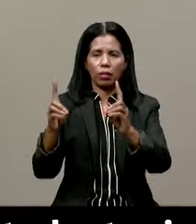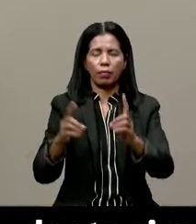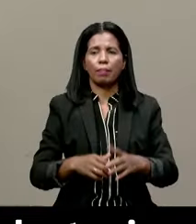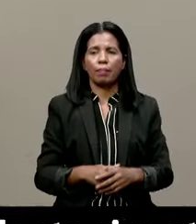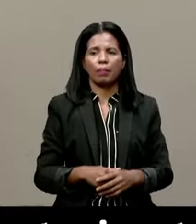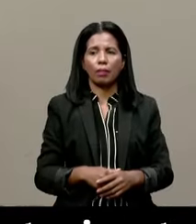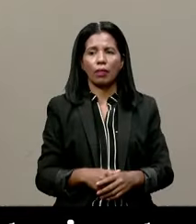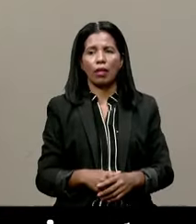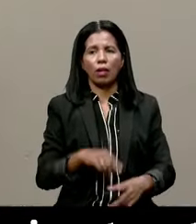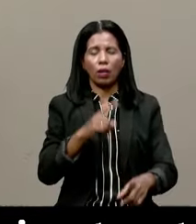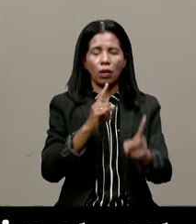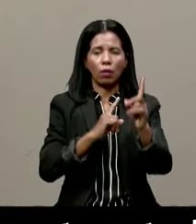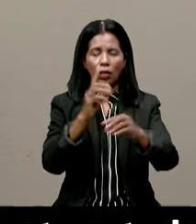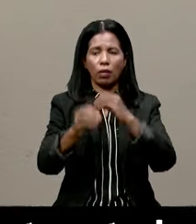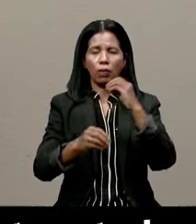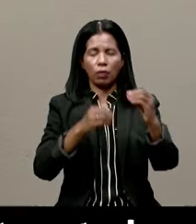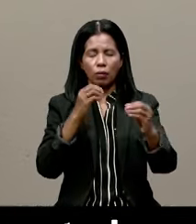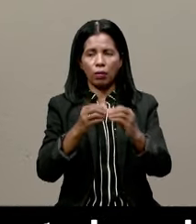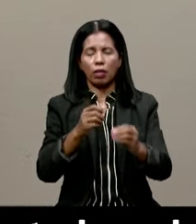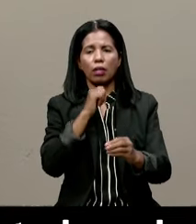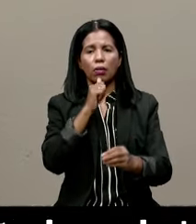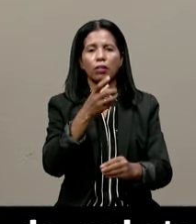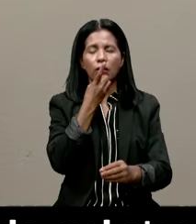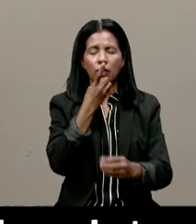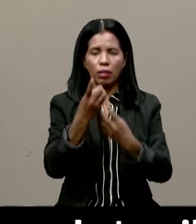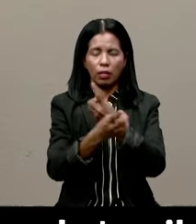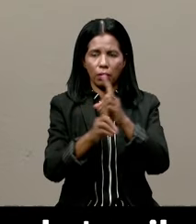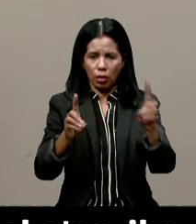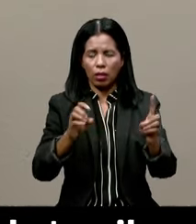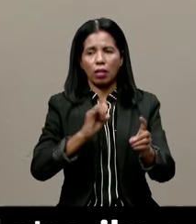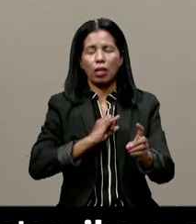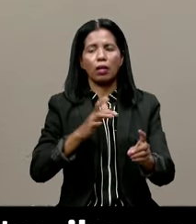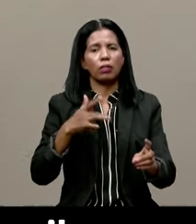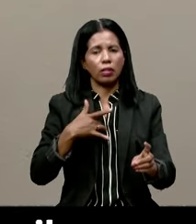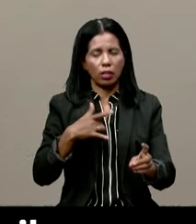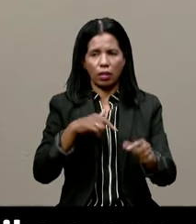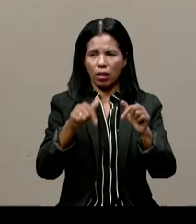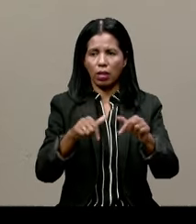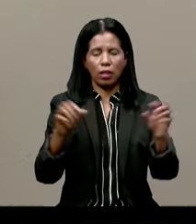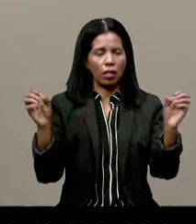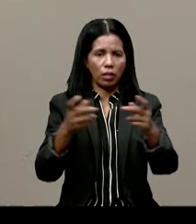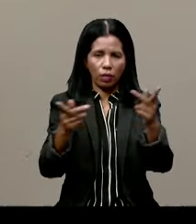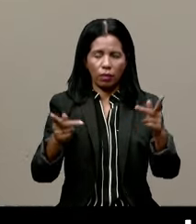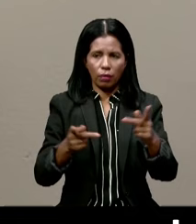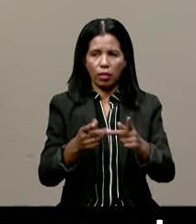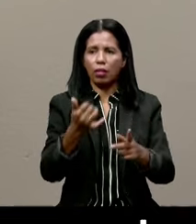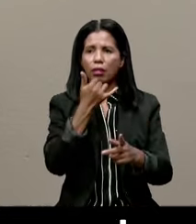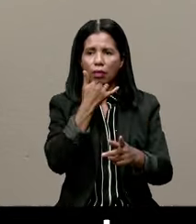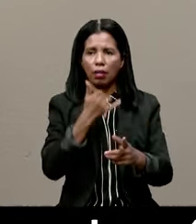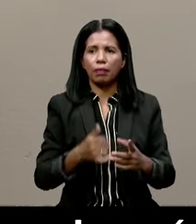o governo antidemocrático? Ao sentir, idane laia fatin, sala,